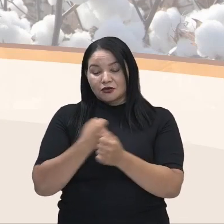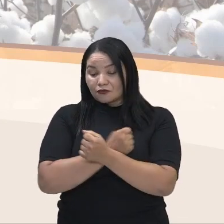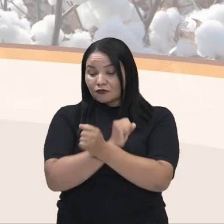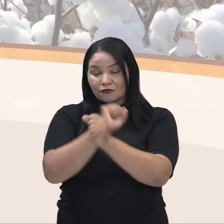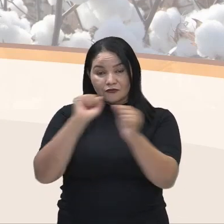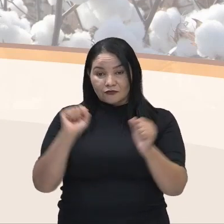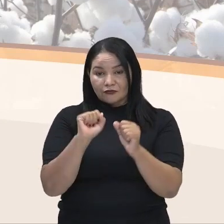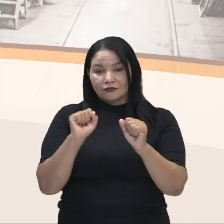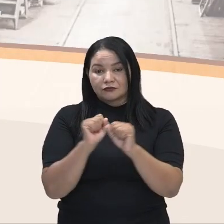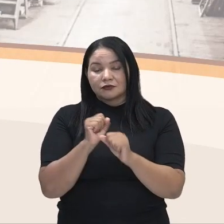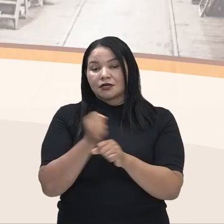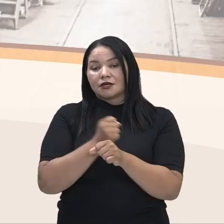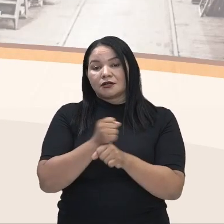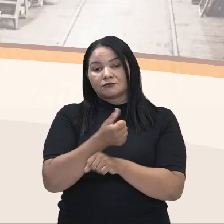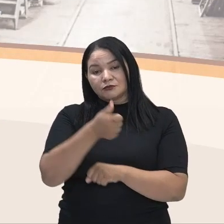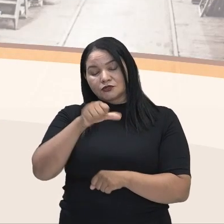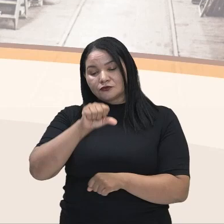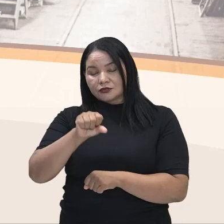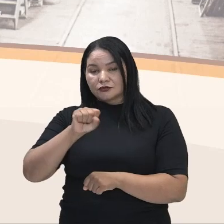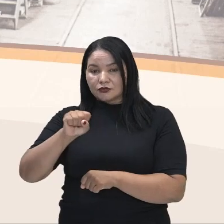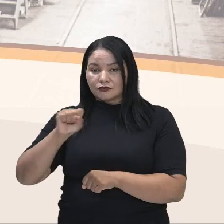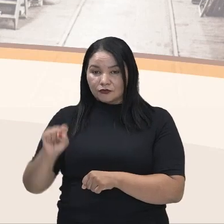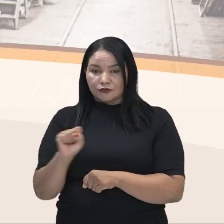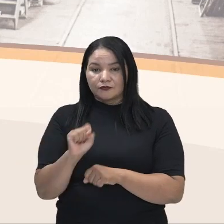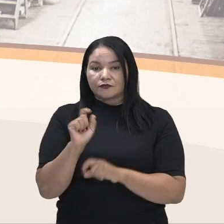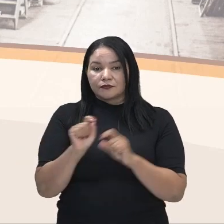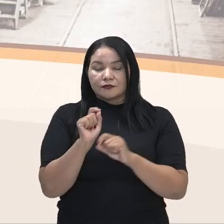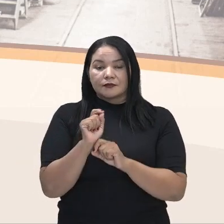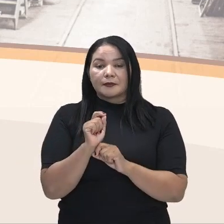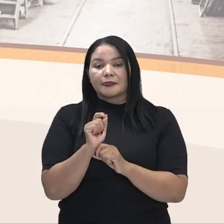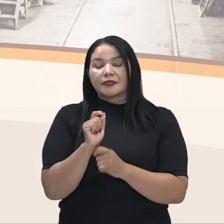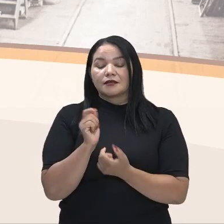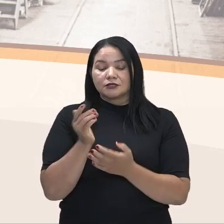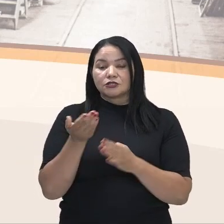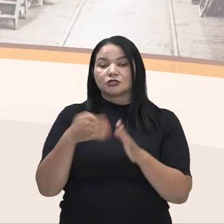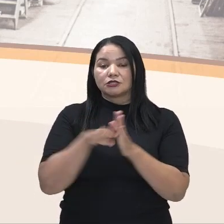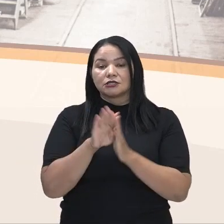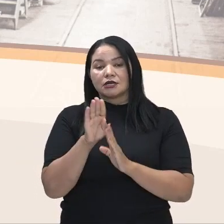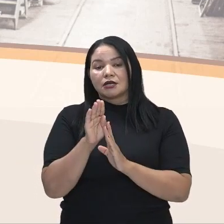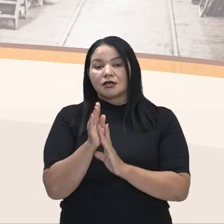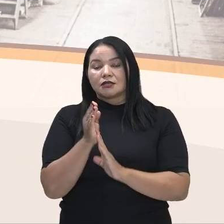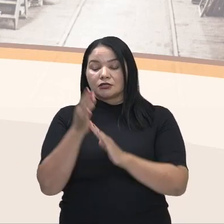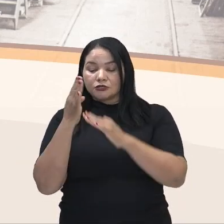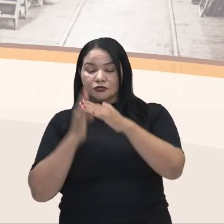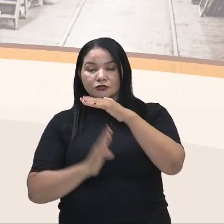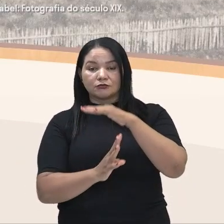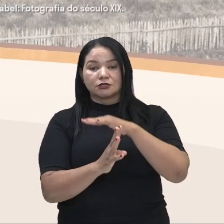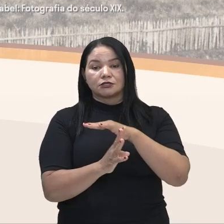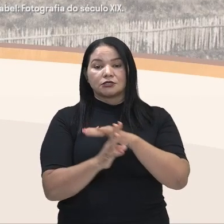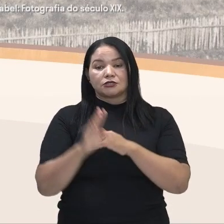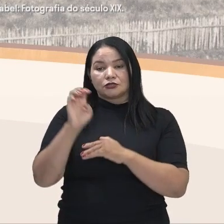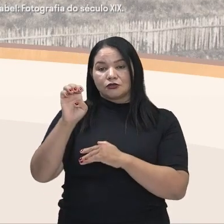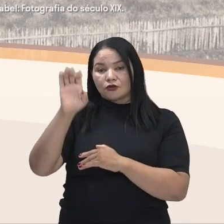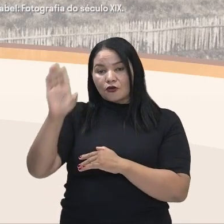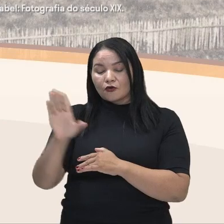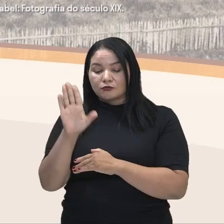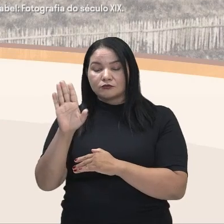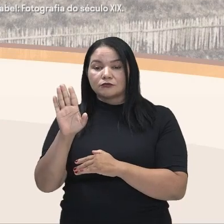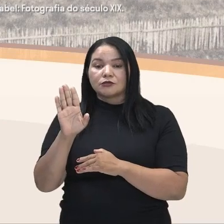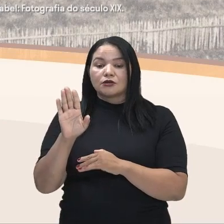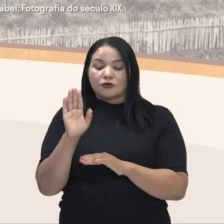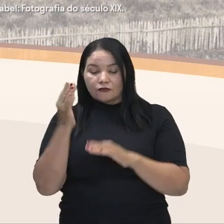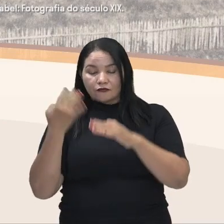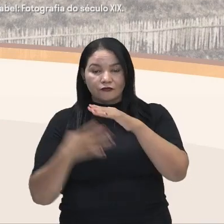em 1888 e a chegada de imigrantes, no caso aqui, europeus. Esses imigrantes